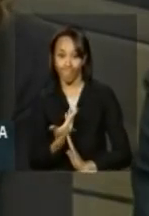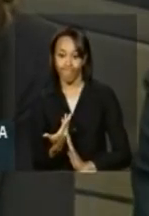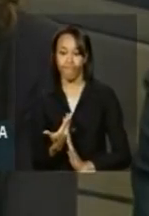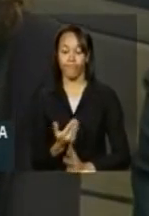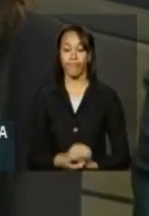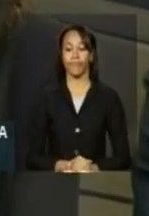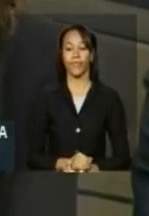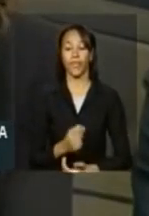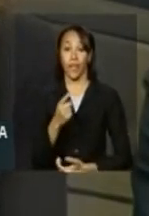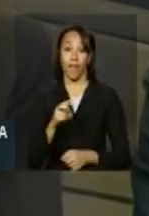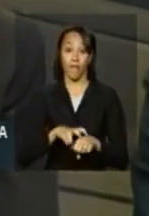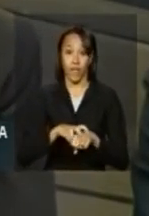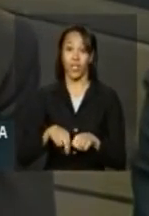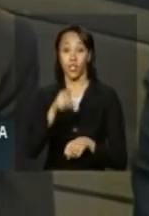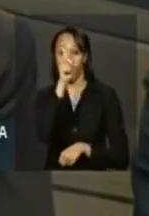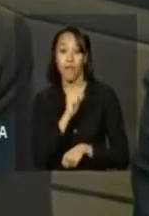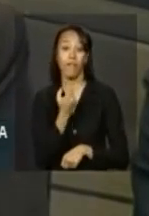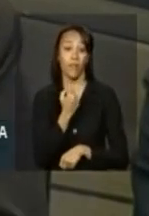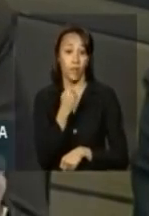verde, amarelo, vermelho,